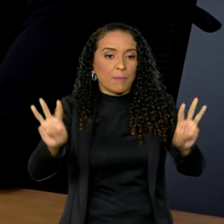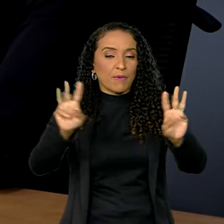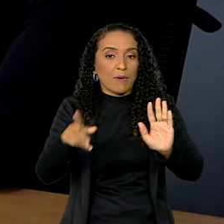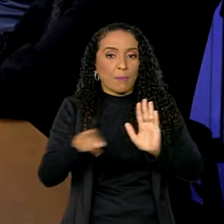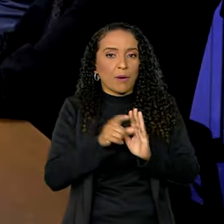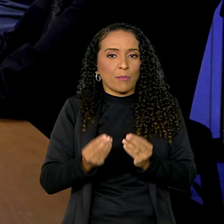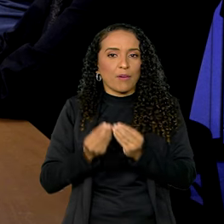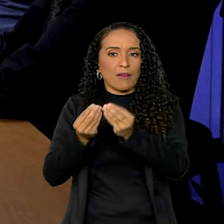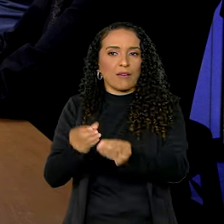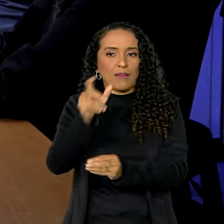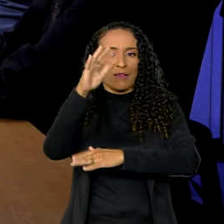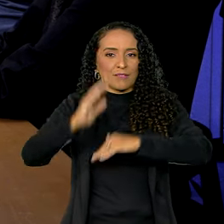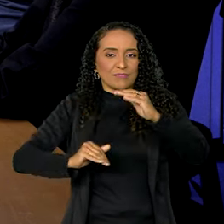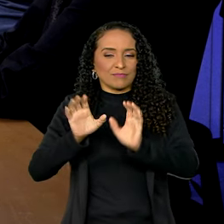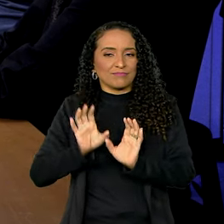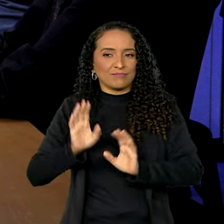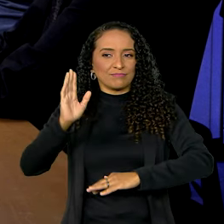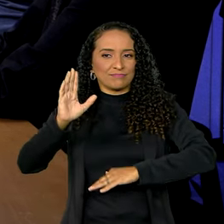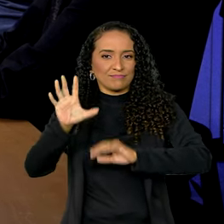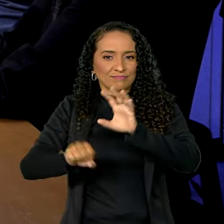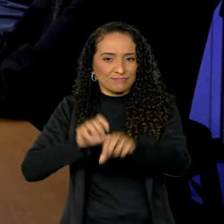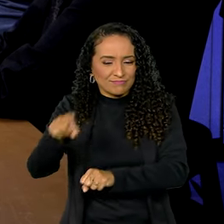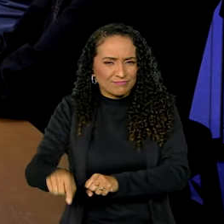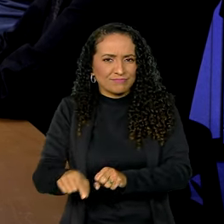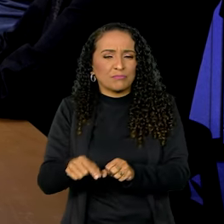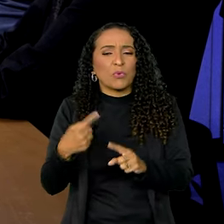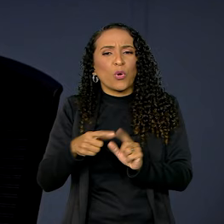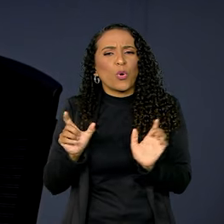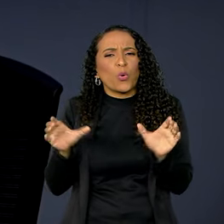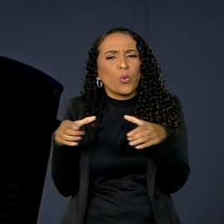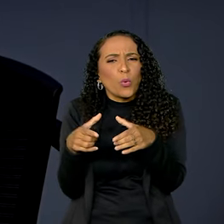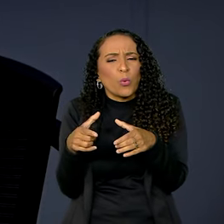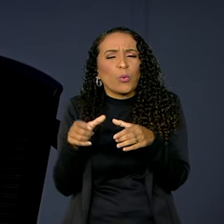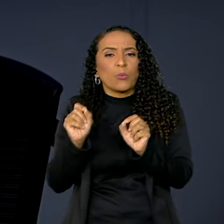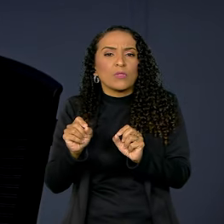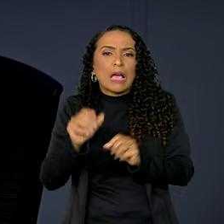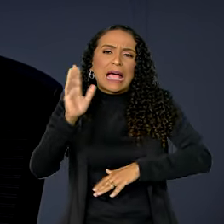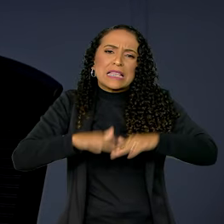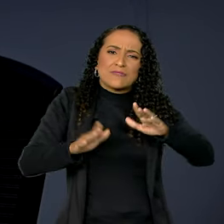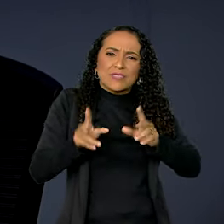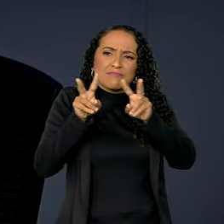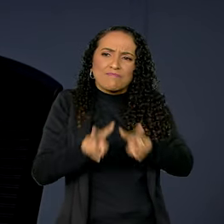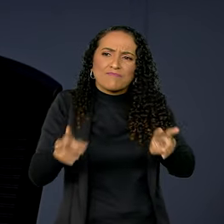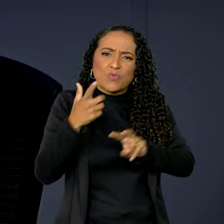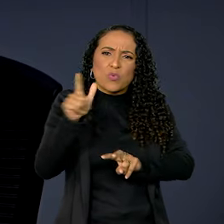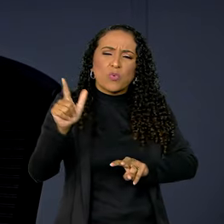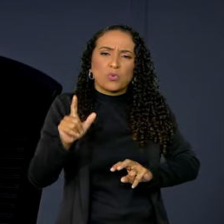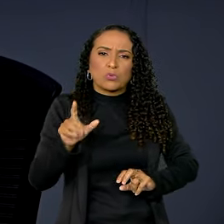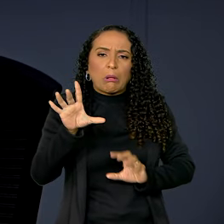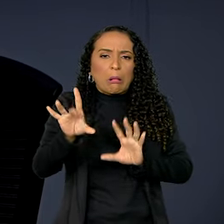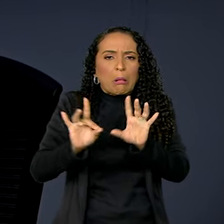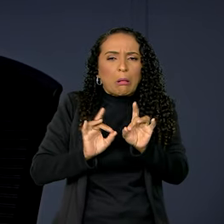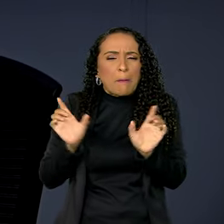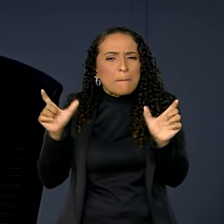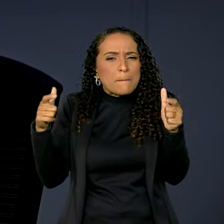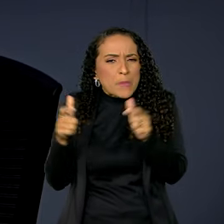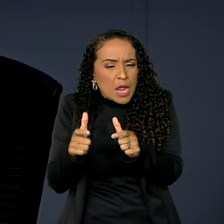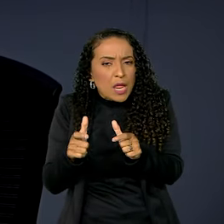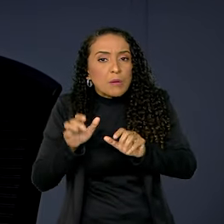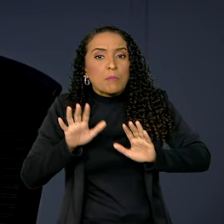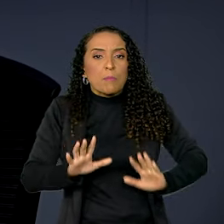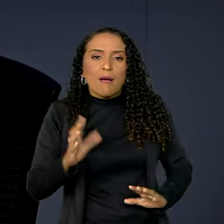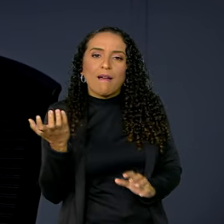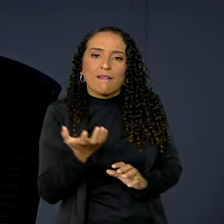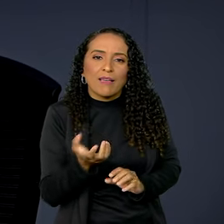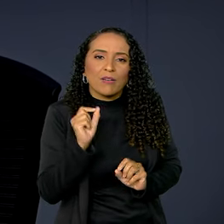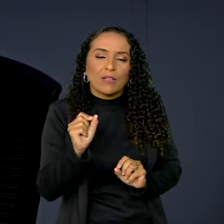catadores nesse grupo tão pequeno tão exclusivo das grandes economias do mundo muitas vezes até visto por outros como elitista né tão pequeno mas